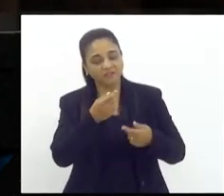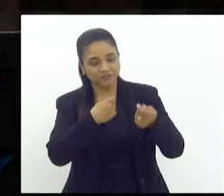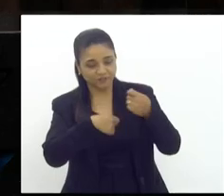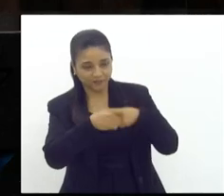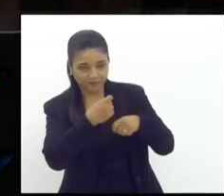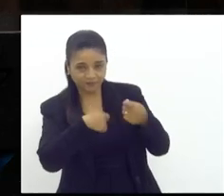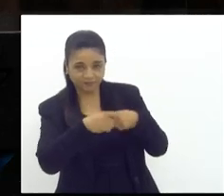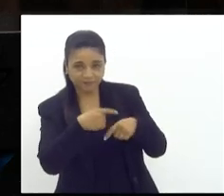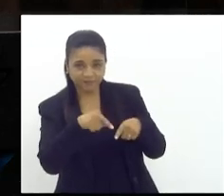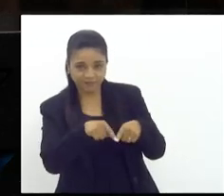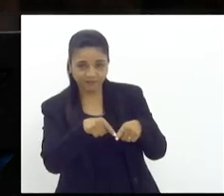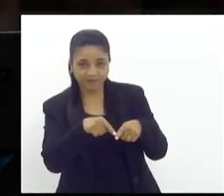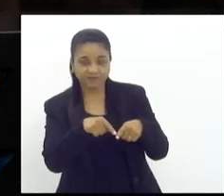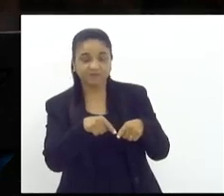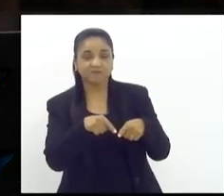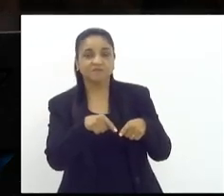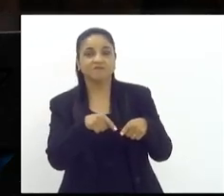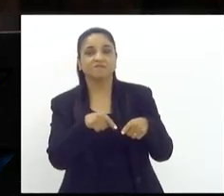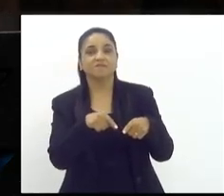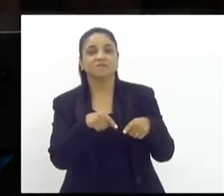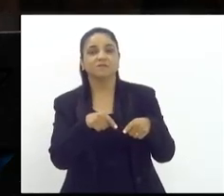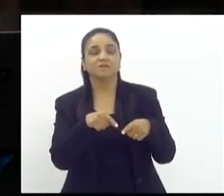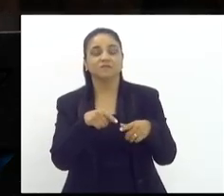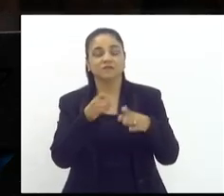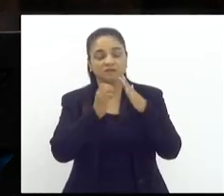das agências reguladoras